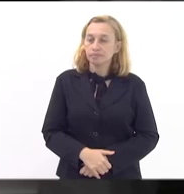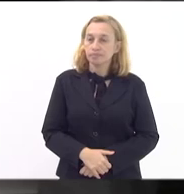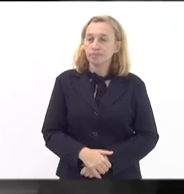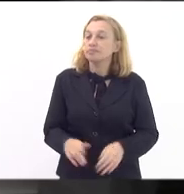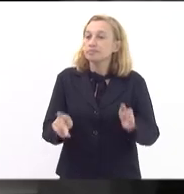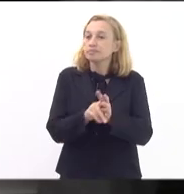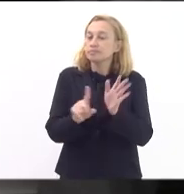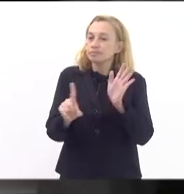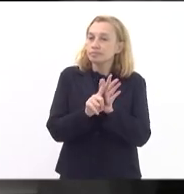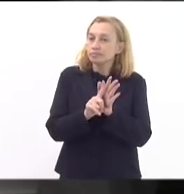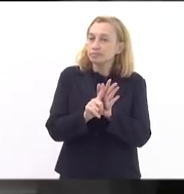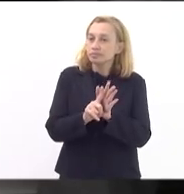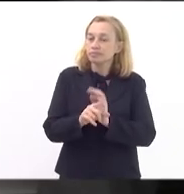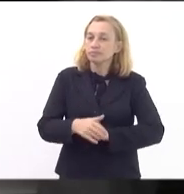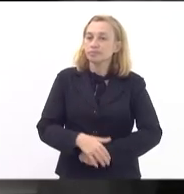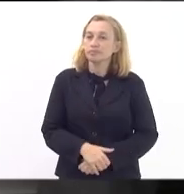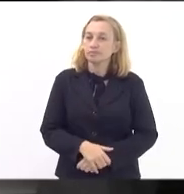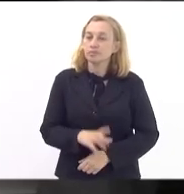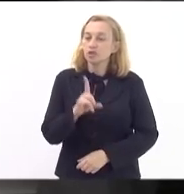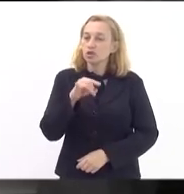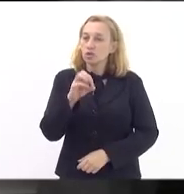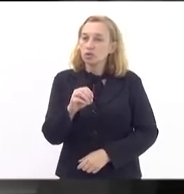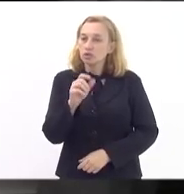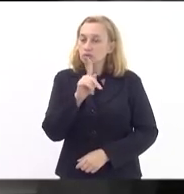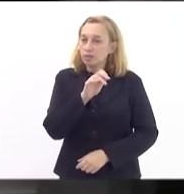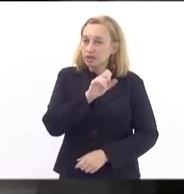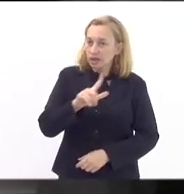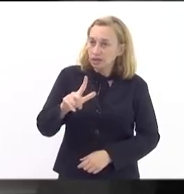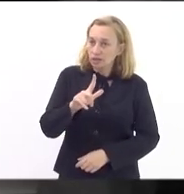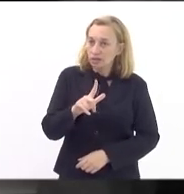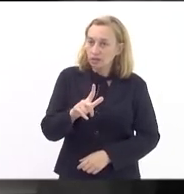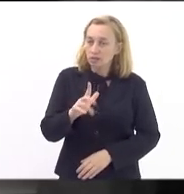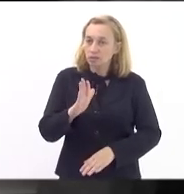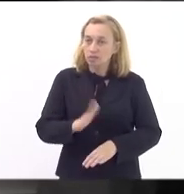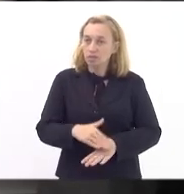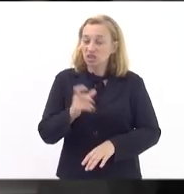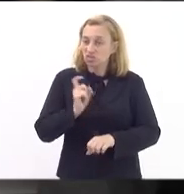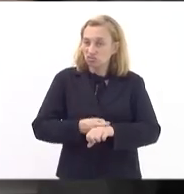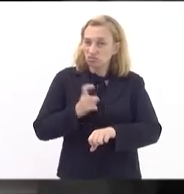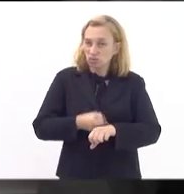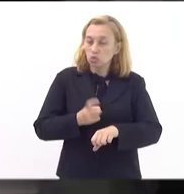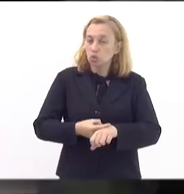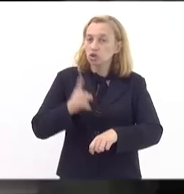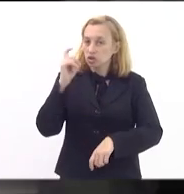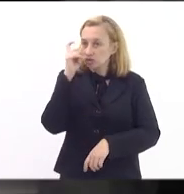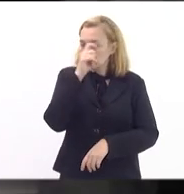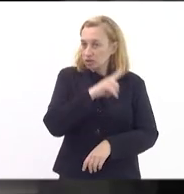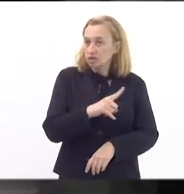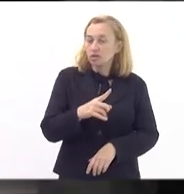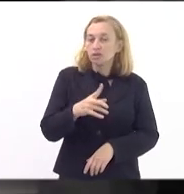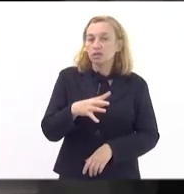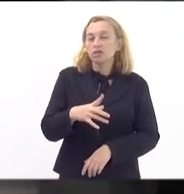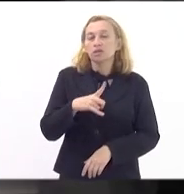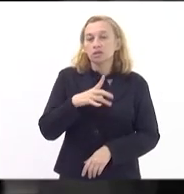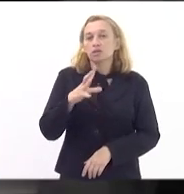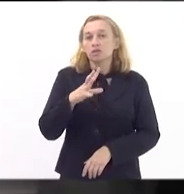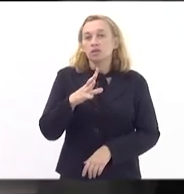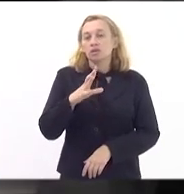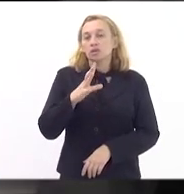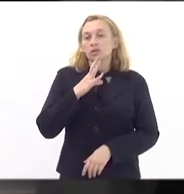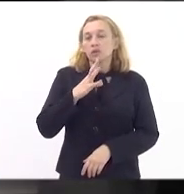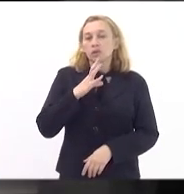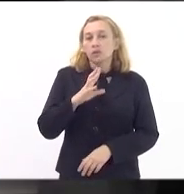para modificar o código penal para introduzir pelas mais duras né existe uma iniciativa que nós temos conhecimento e também